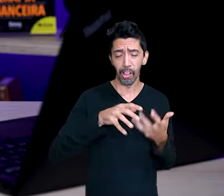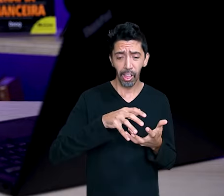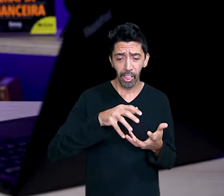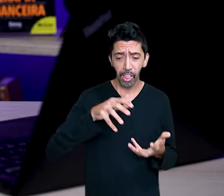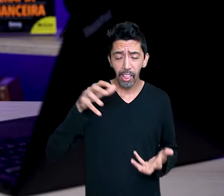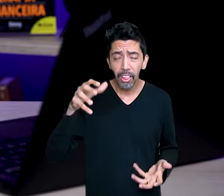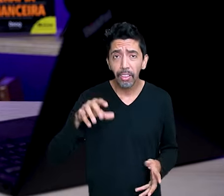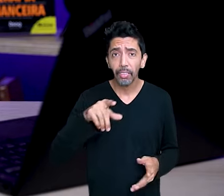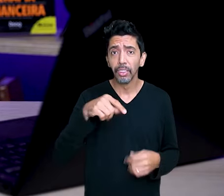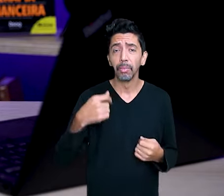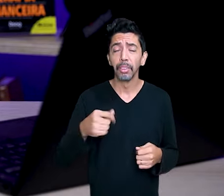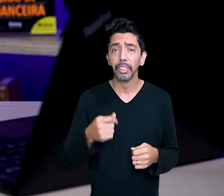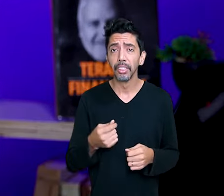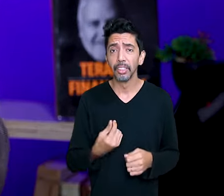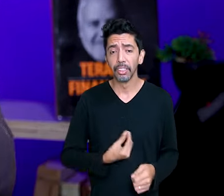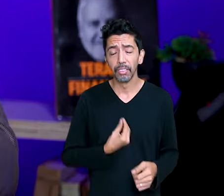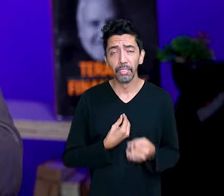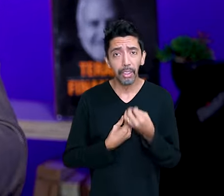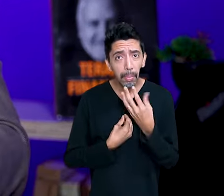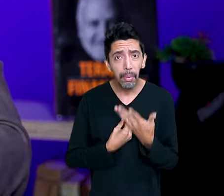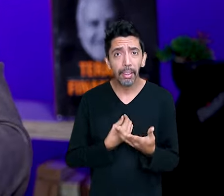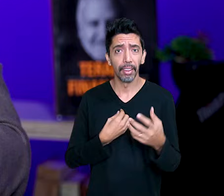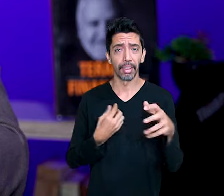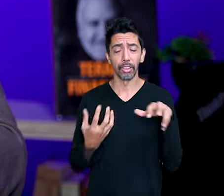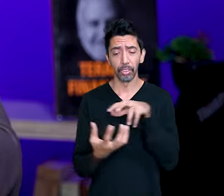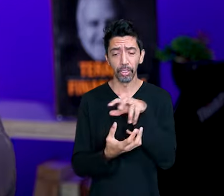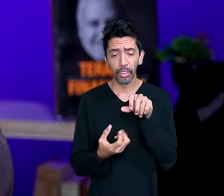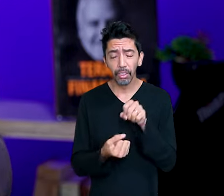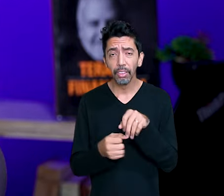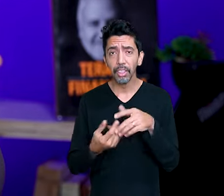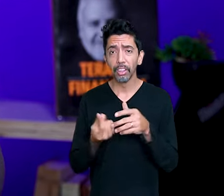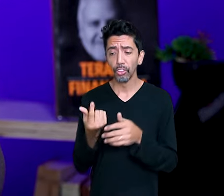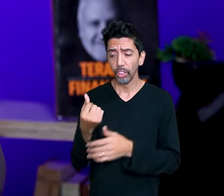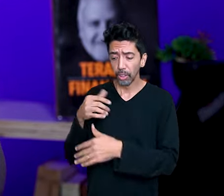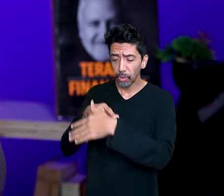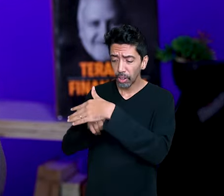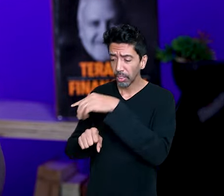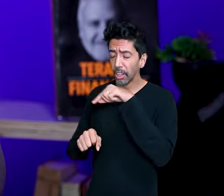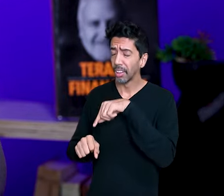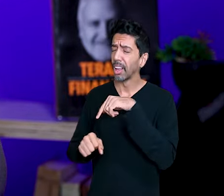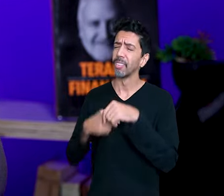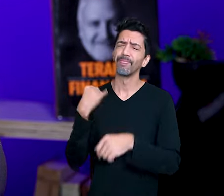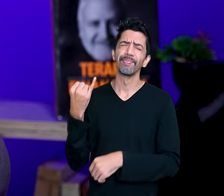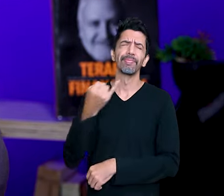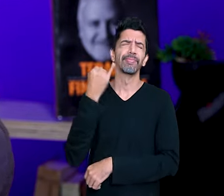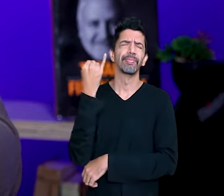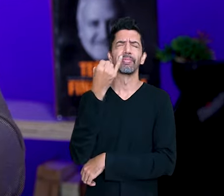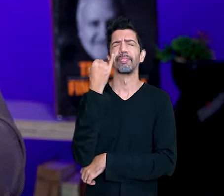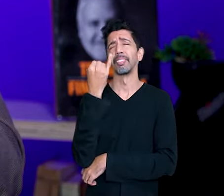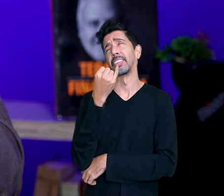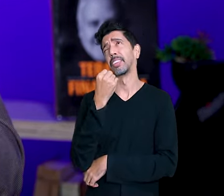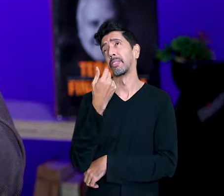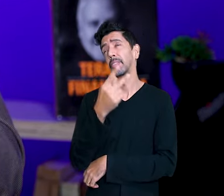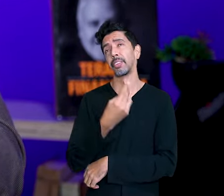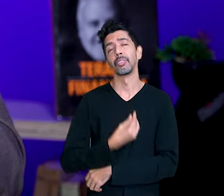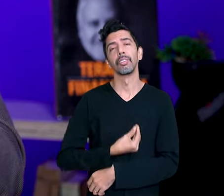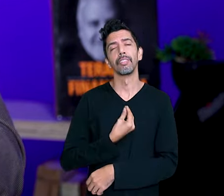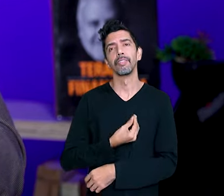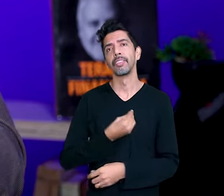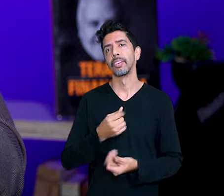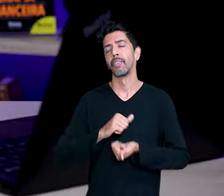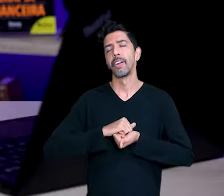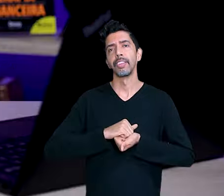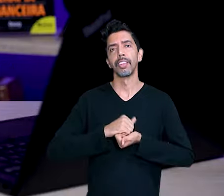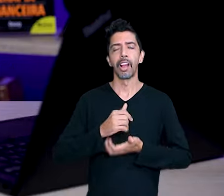que ter sustentabilidade. E a reserva financeira vai ser imprescindível para sua qualidade de vida lá no